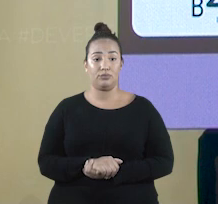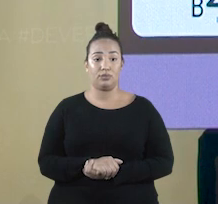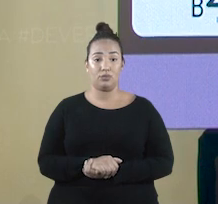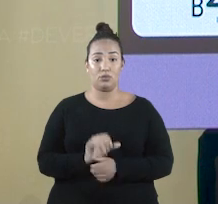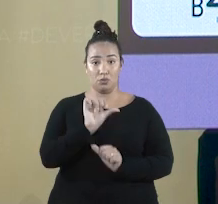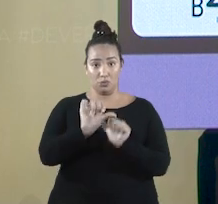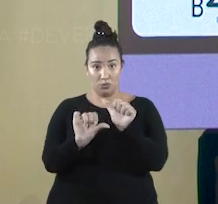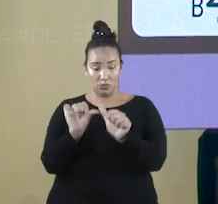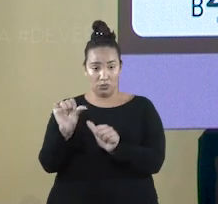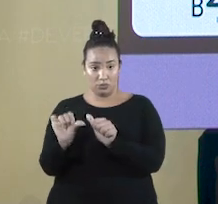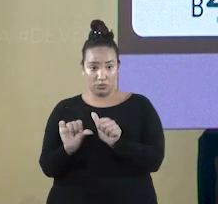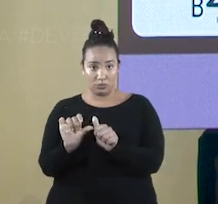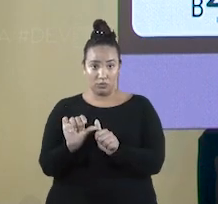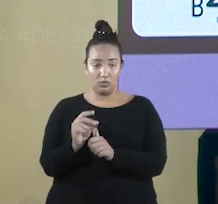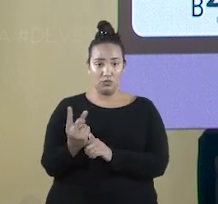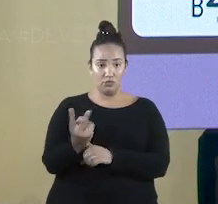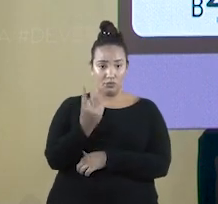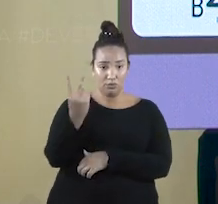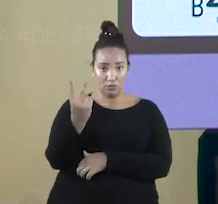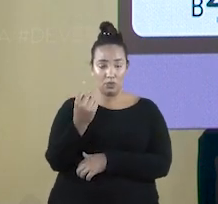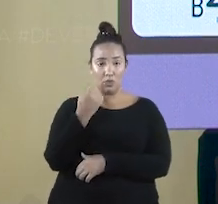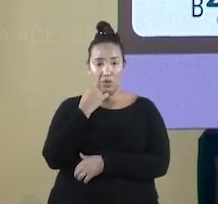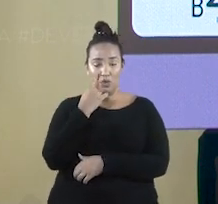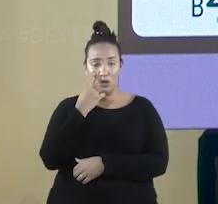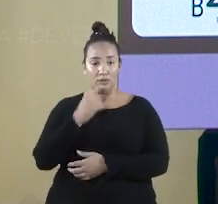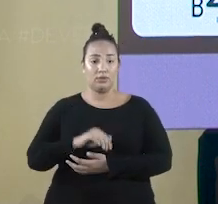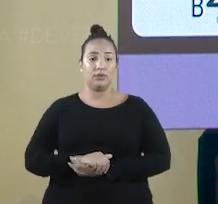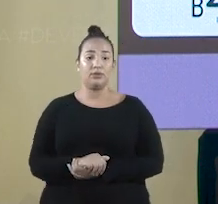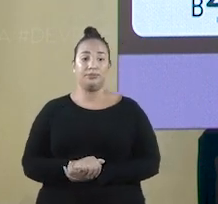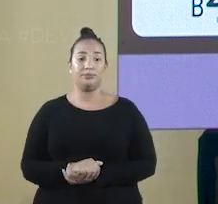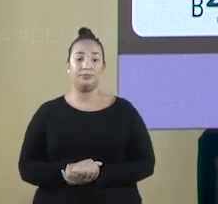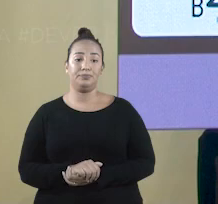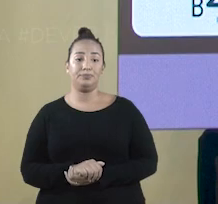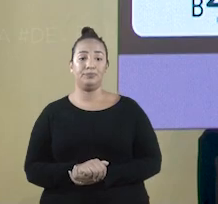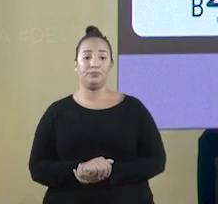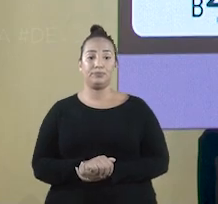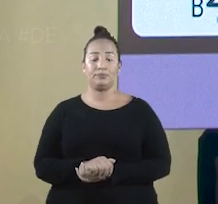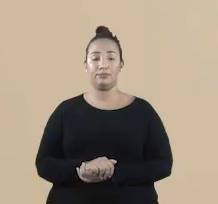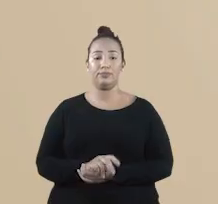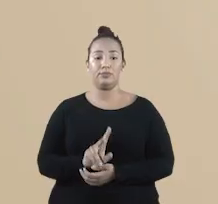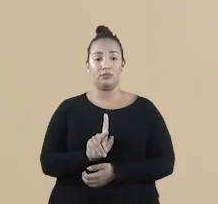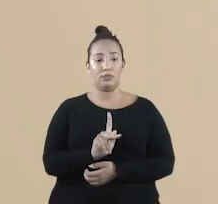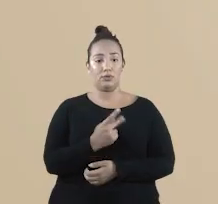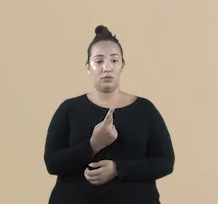Substituindo os valores na equação, h² igual a m vezes n,